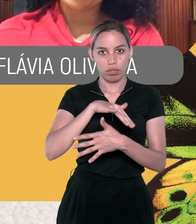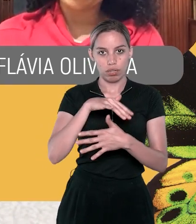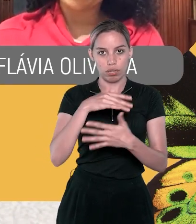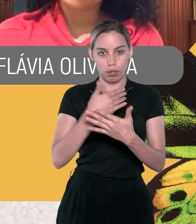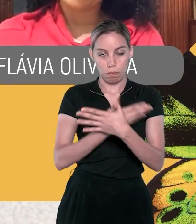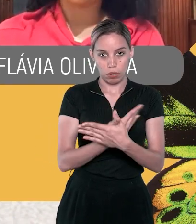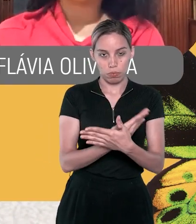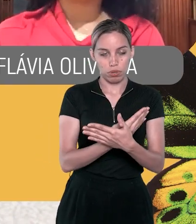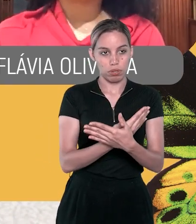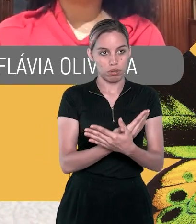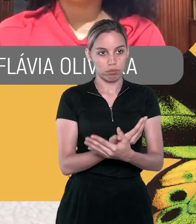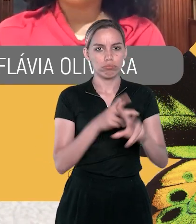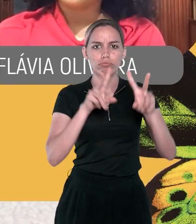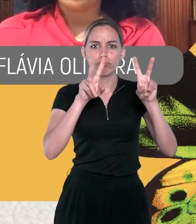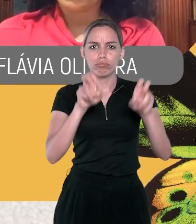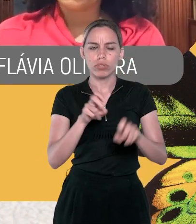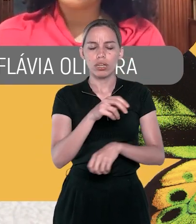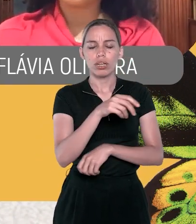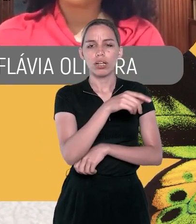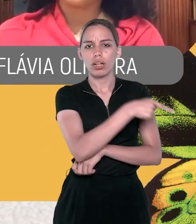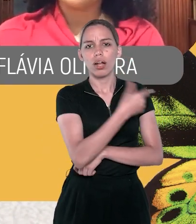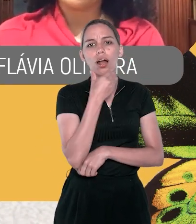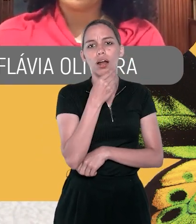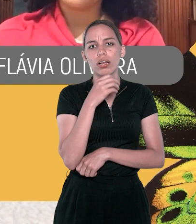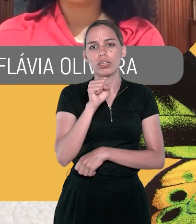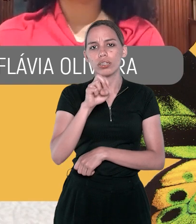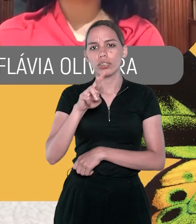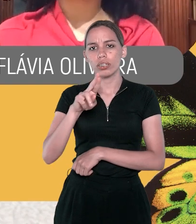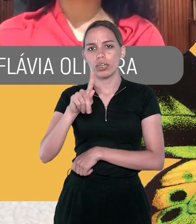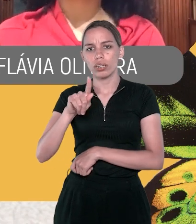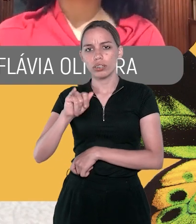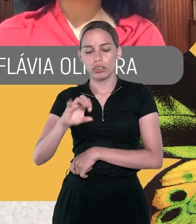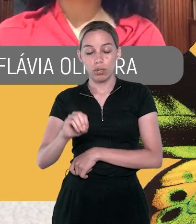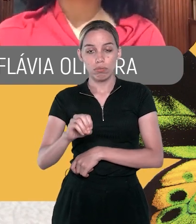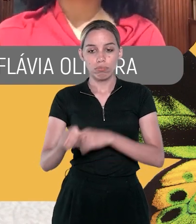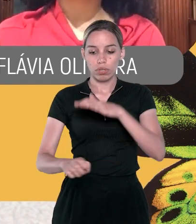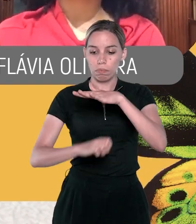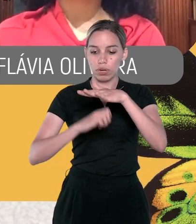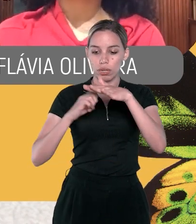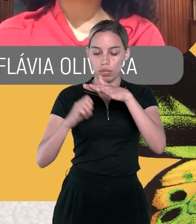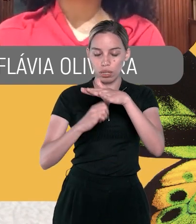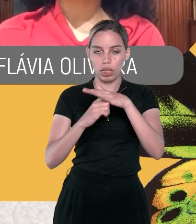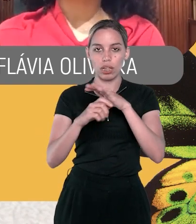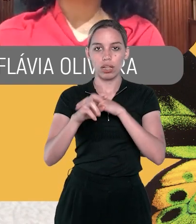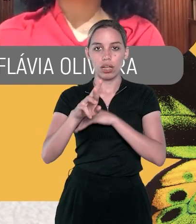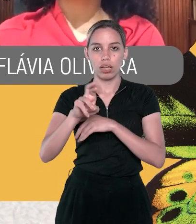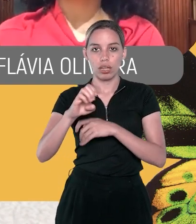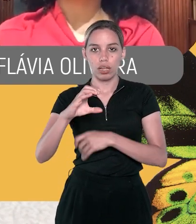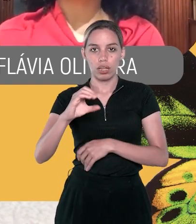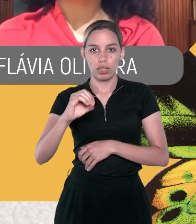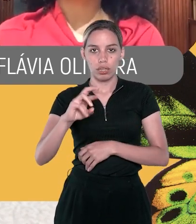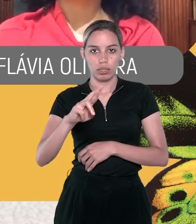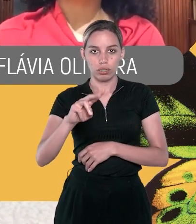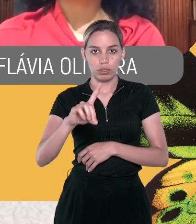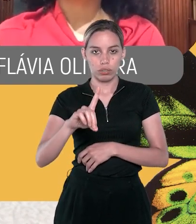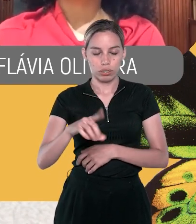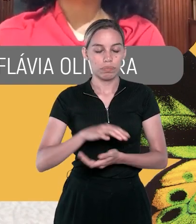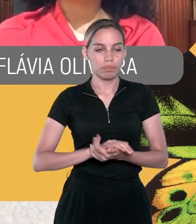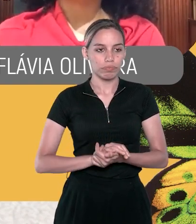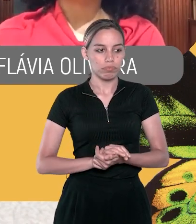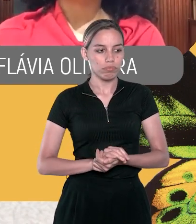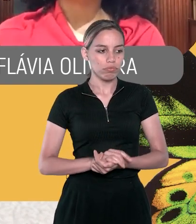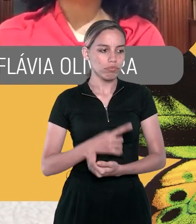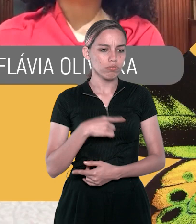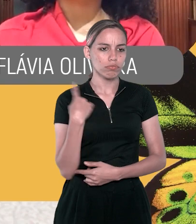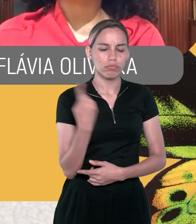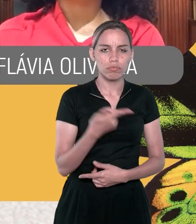Abranches, editado pela editora Record, para que a gente consiga criar um campo